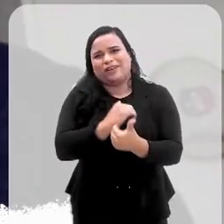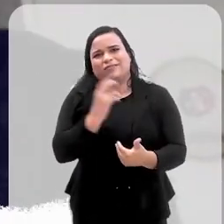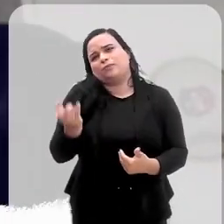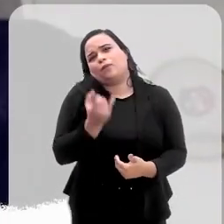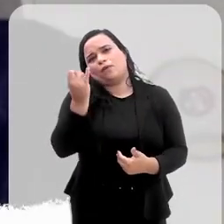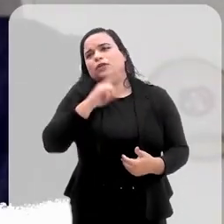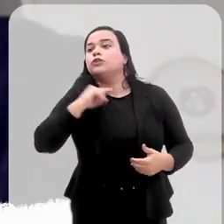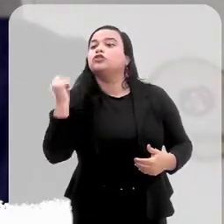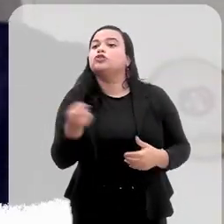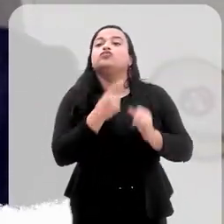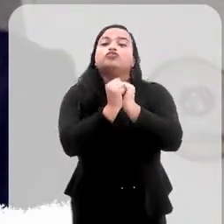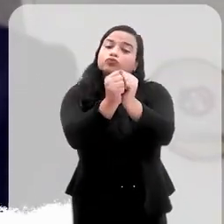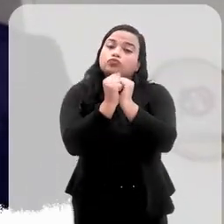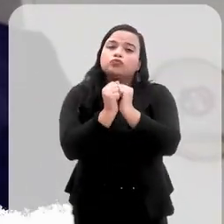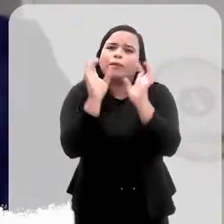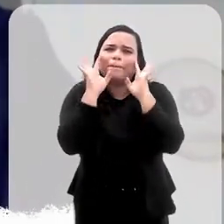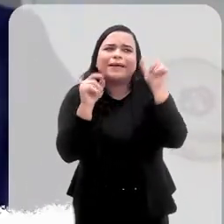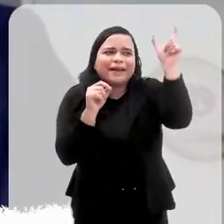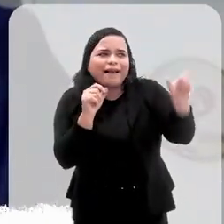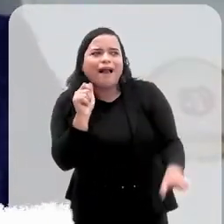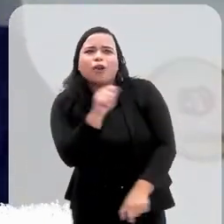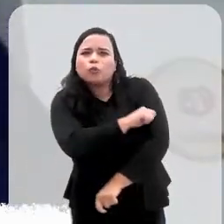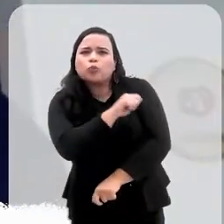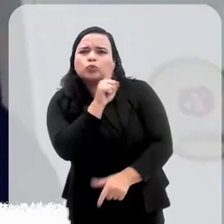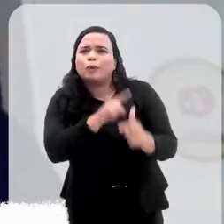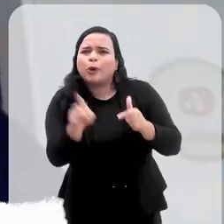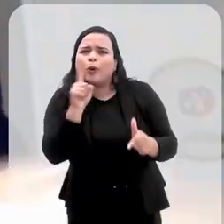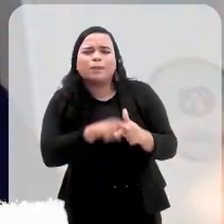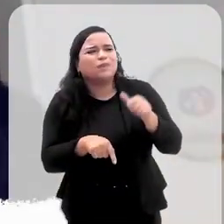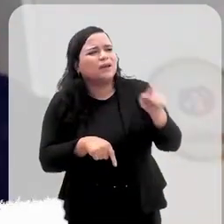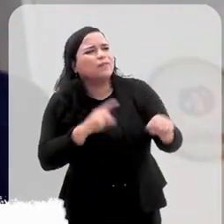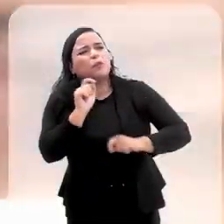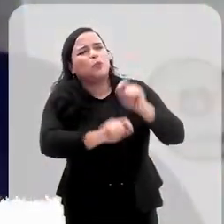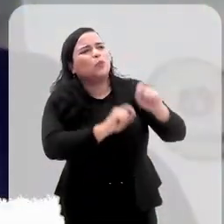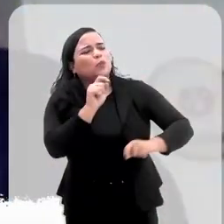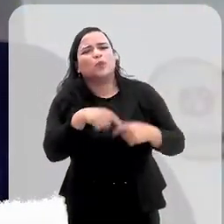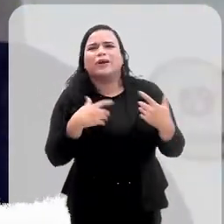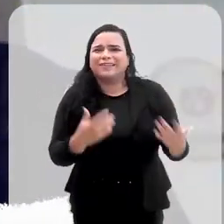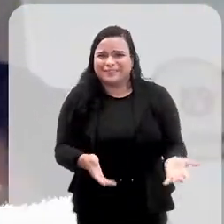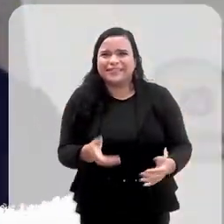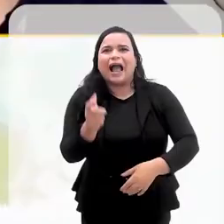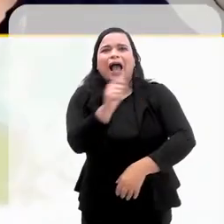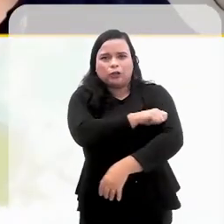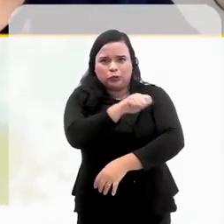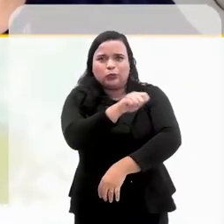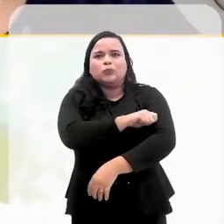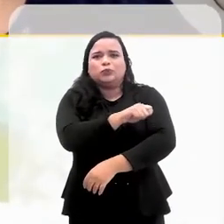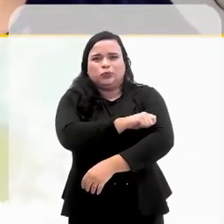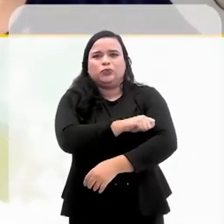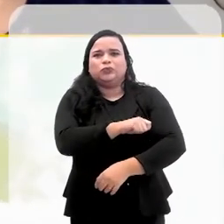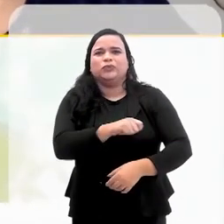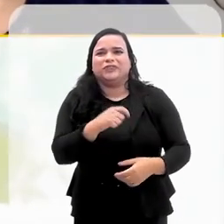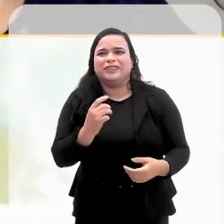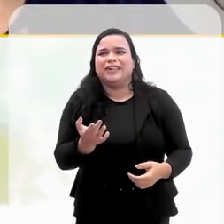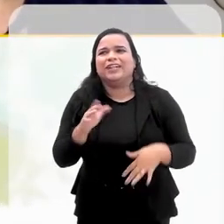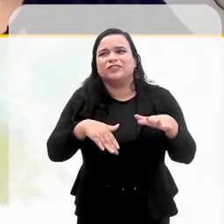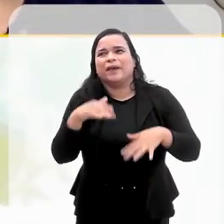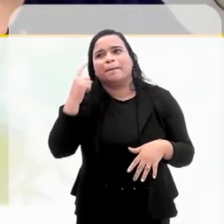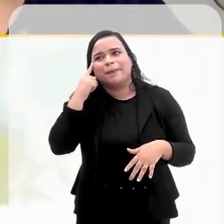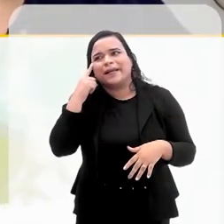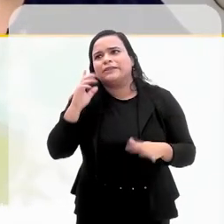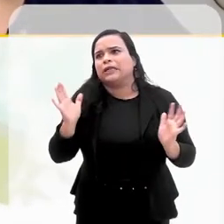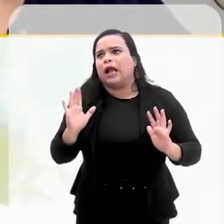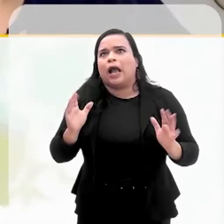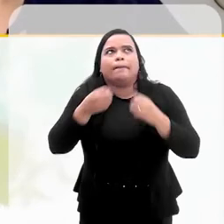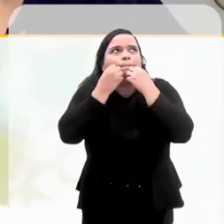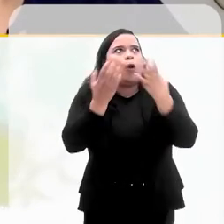escola. Ah, deixa o aluno. Ainda bem que ele não é meu. Sim, Ainda bem que sim. ele não é meu. Não, o aluno é de todos, o aluno